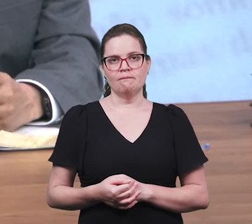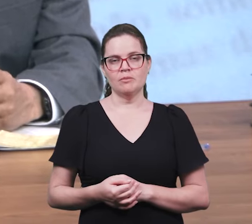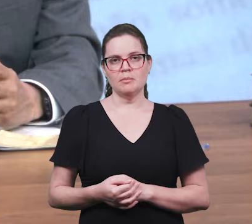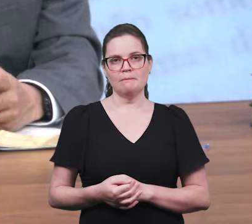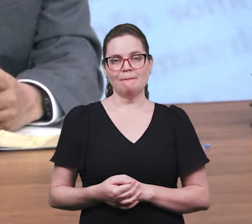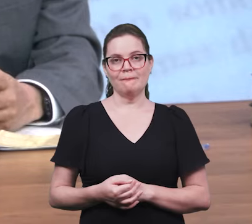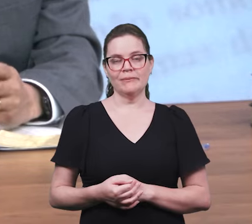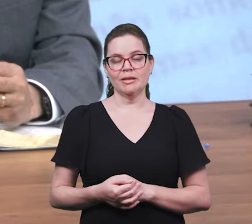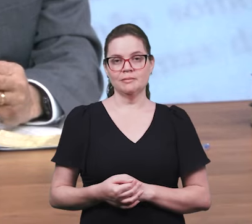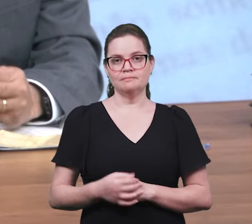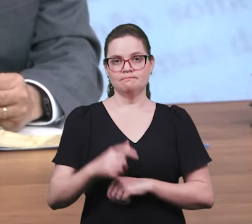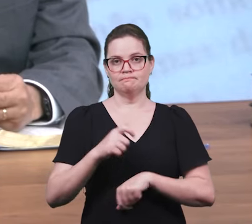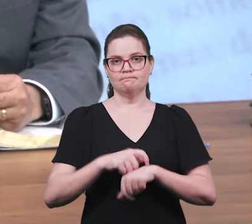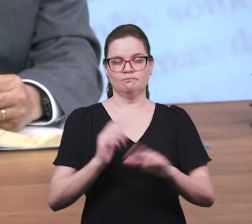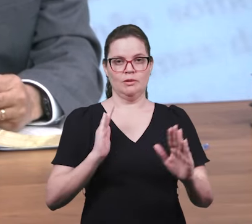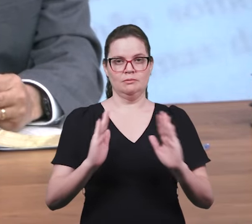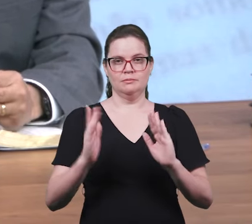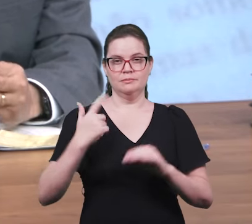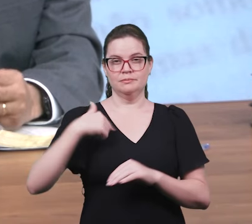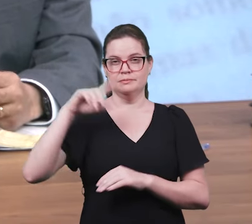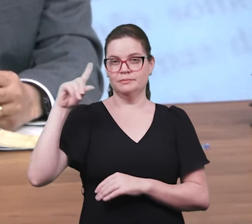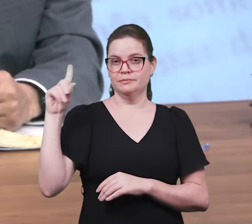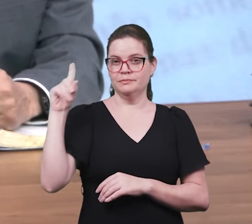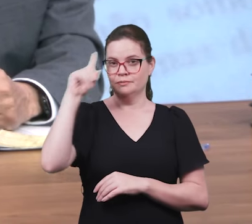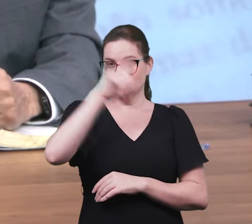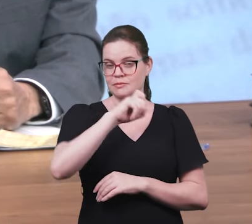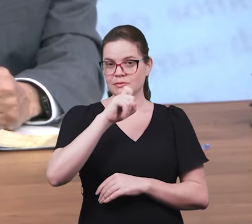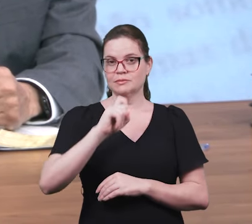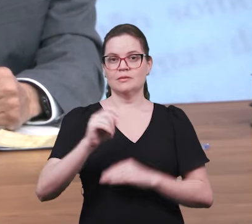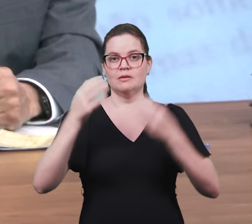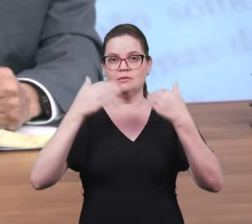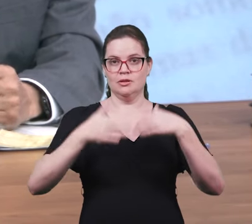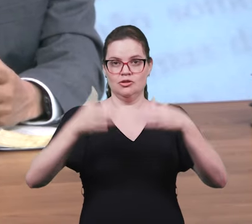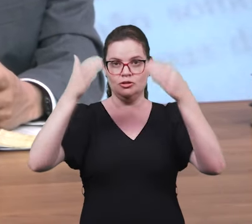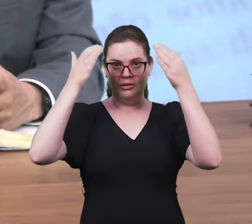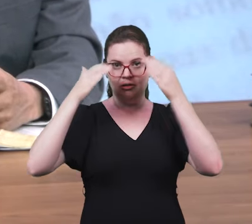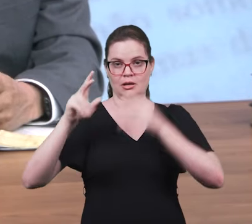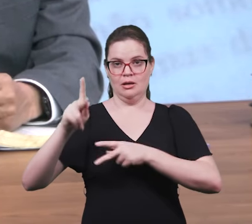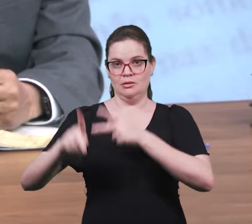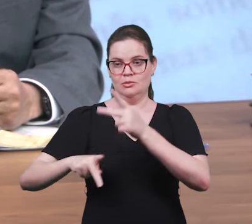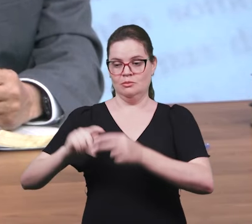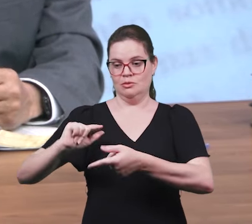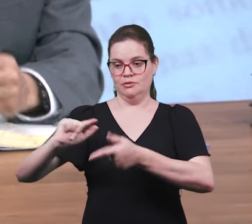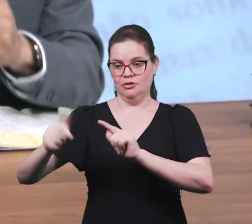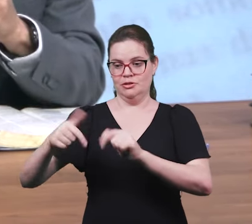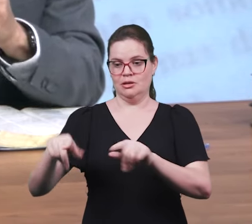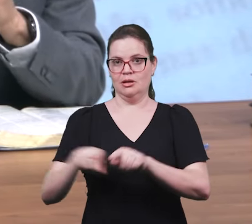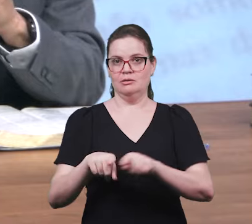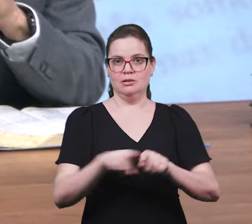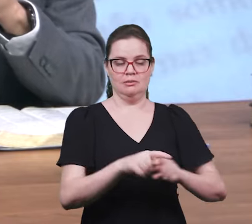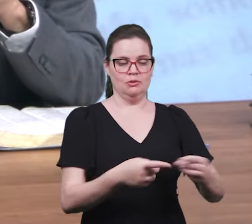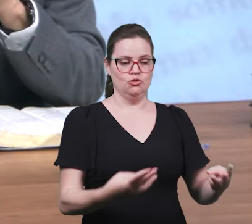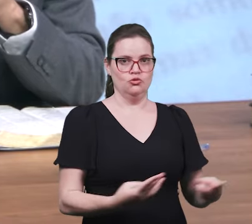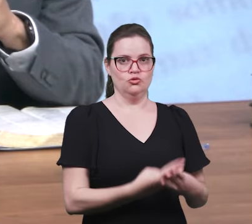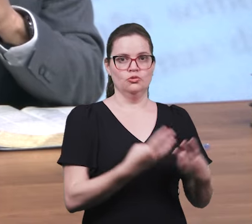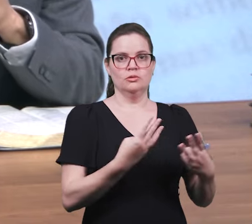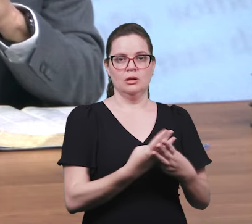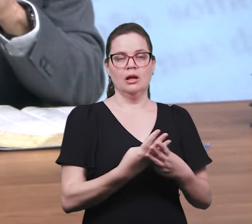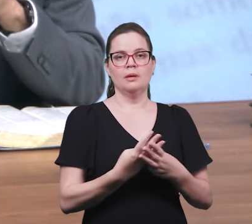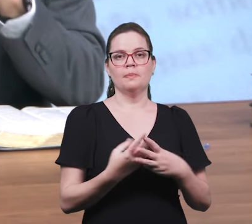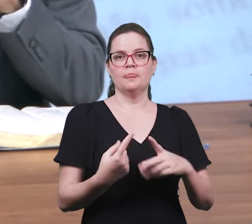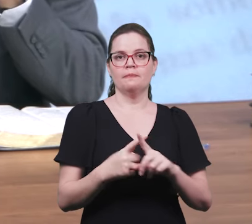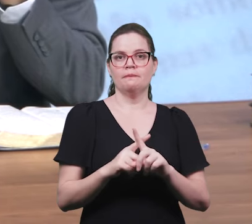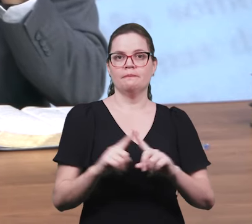Durante esse período difícil da monarquia em Israel e Judá, o ministério